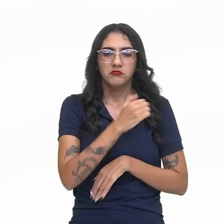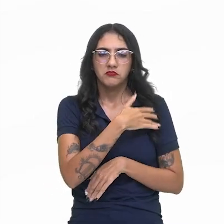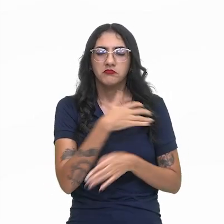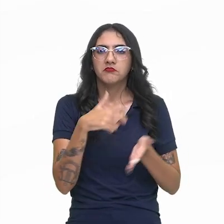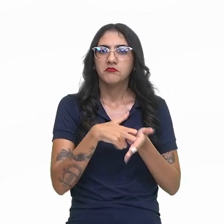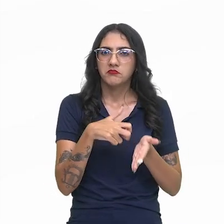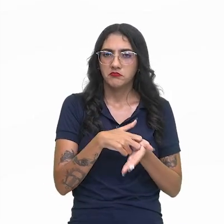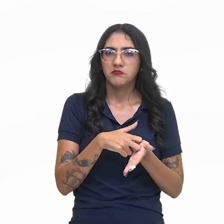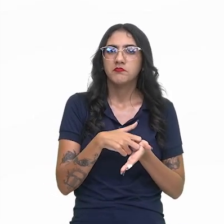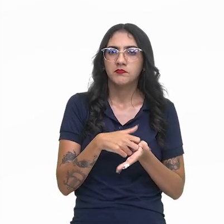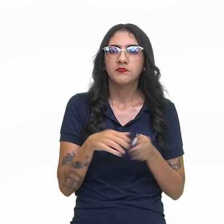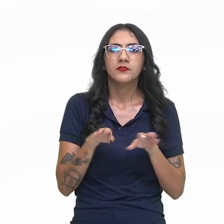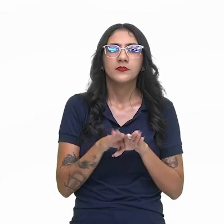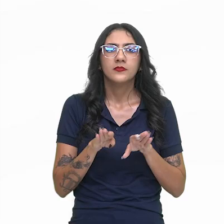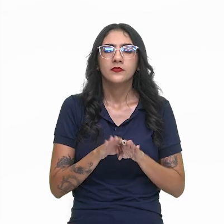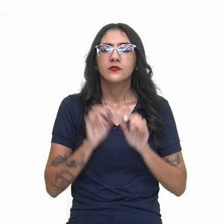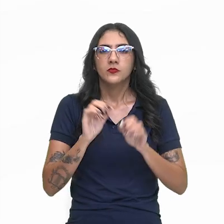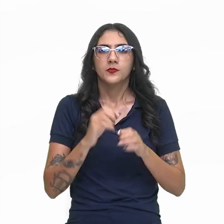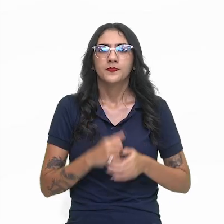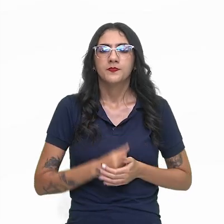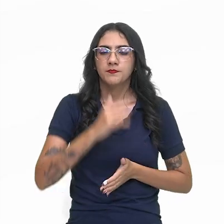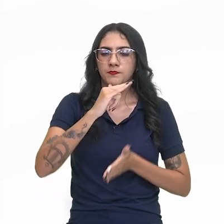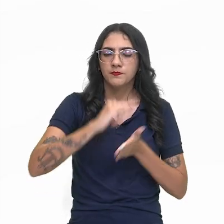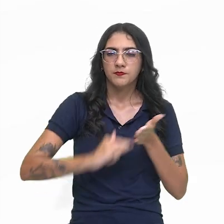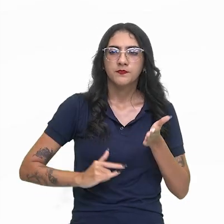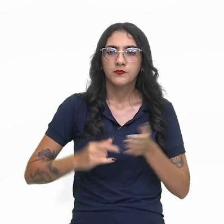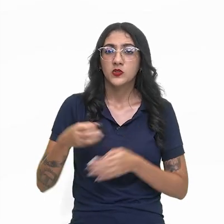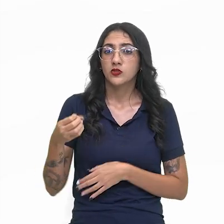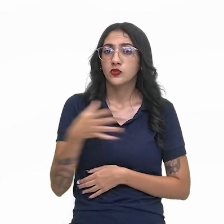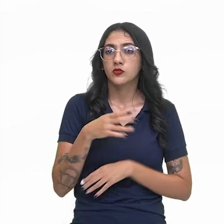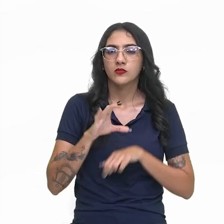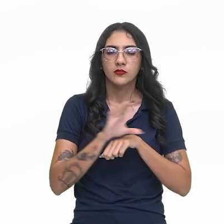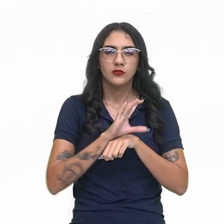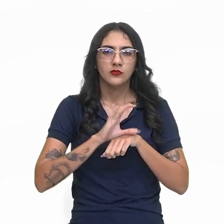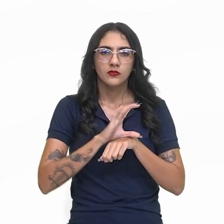militar e pela promulgação da Constituição de